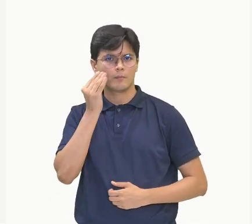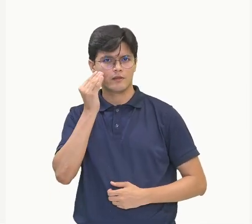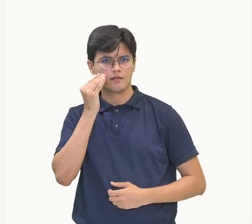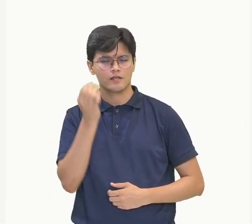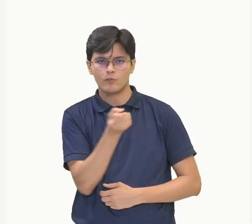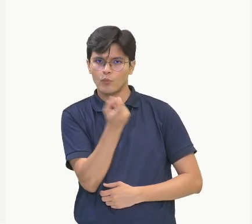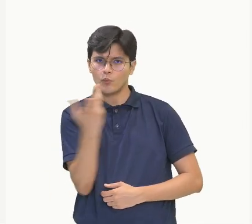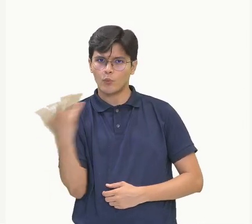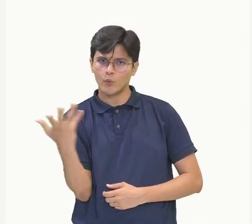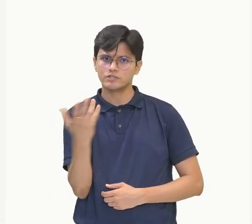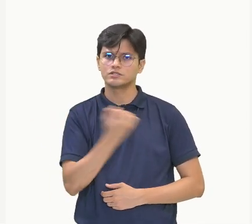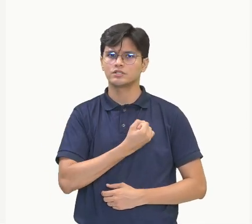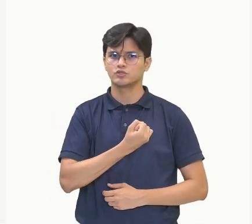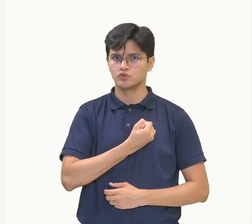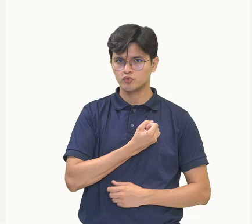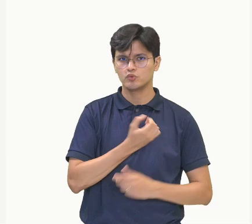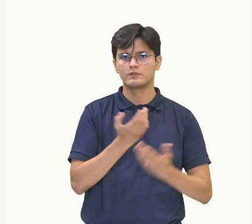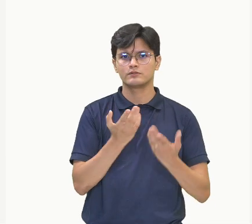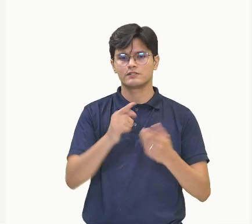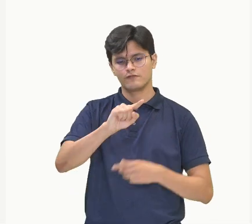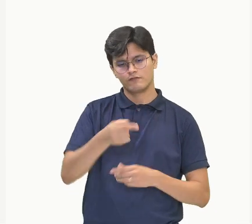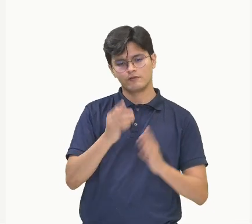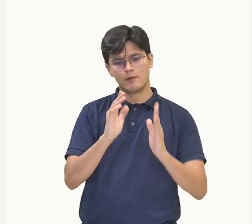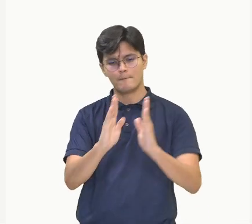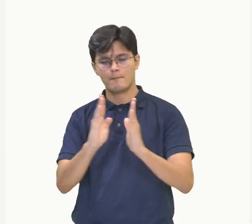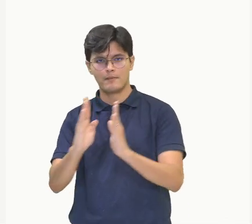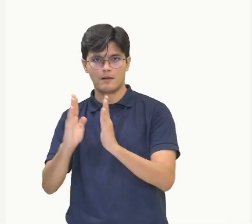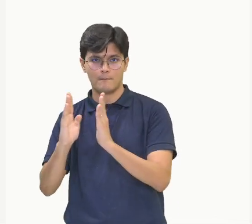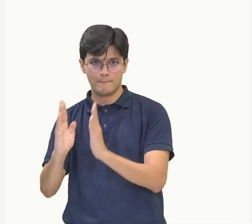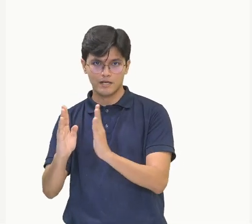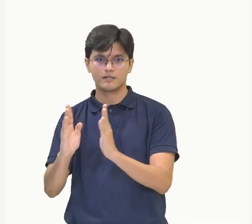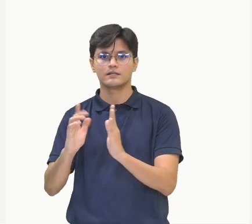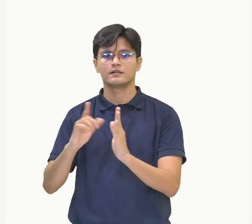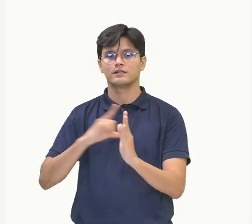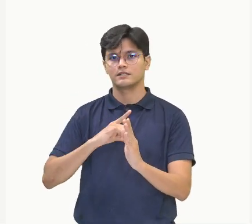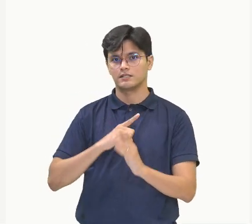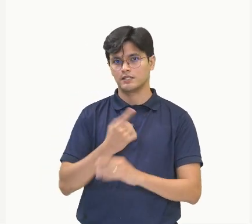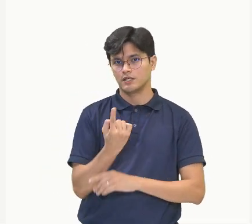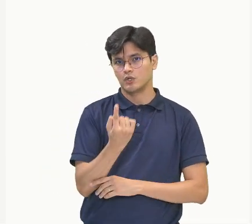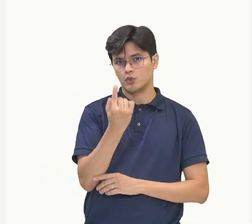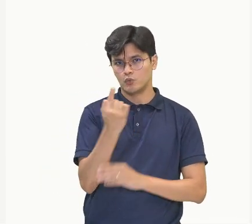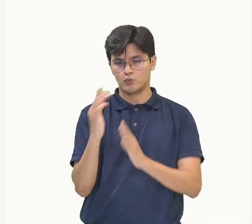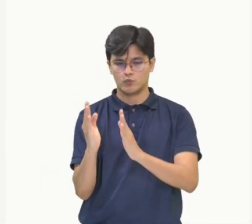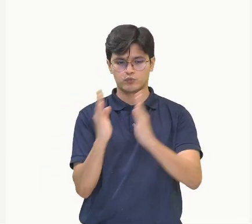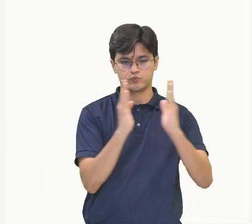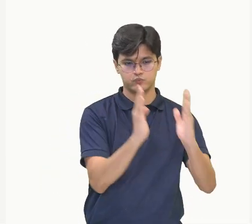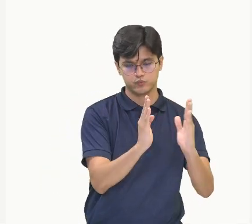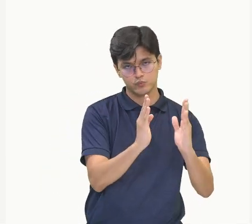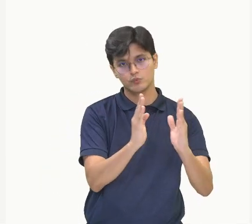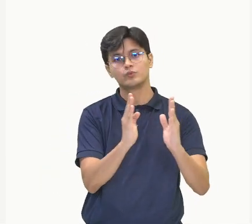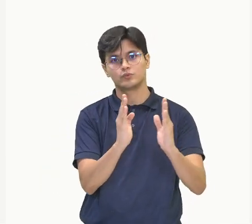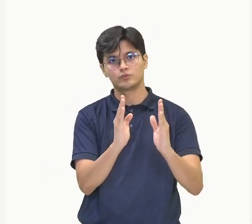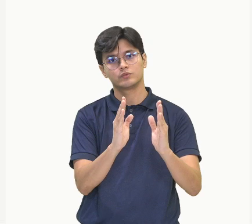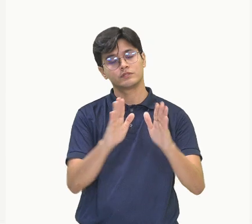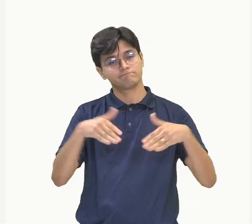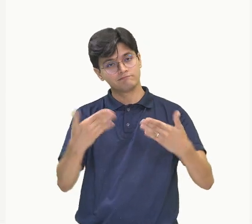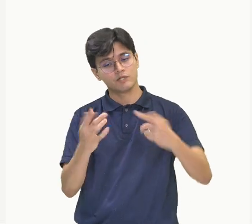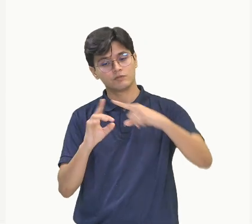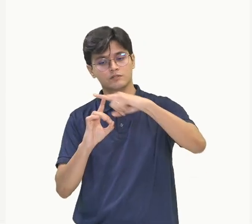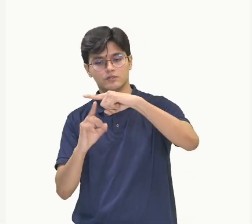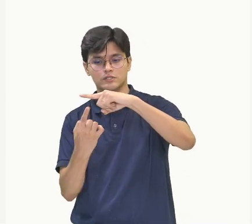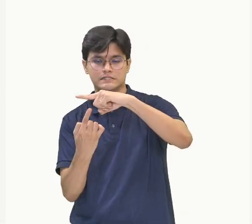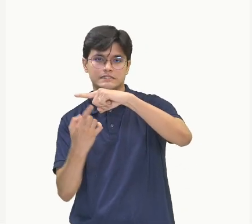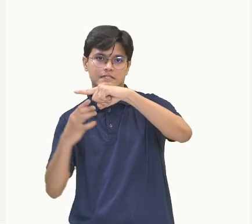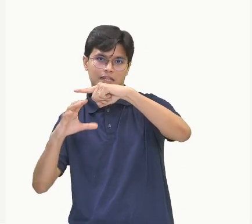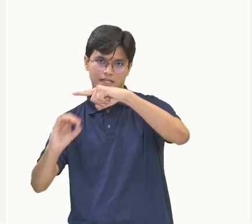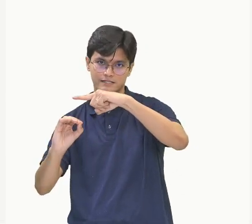casa decimal. 1. Então já sei que o meu denominador vai ter que ser dividido por 10. E agora, escreve o número sem a vírgula.